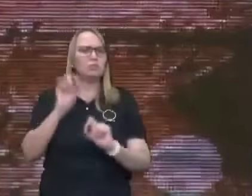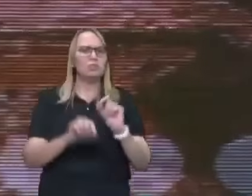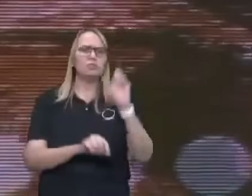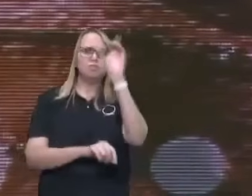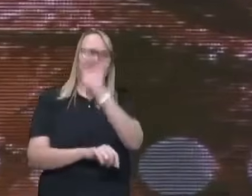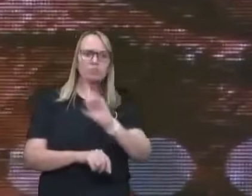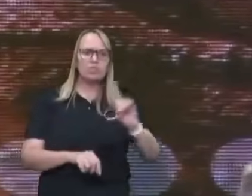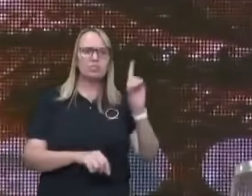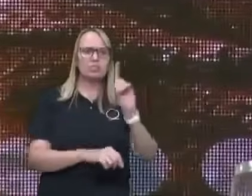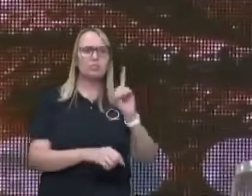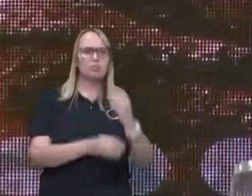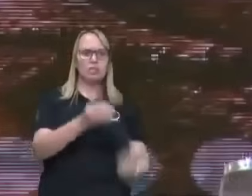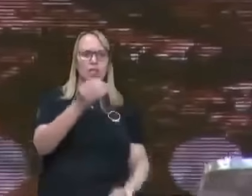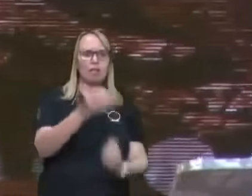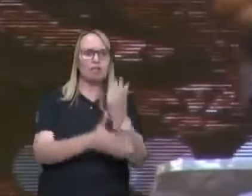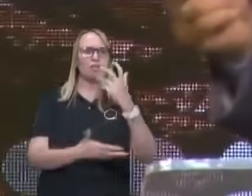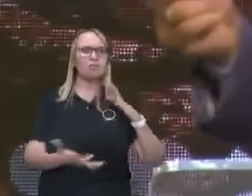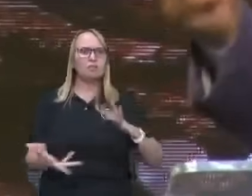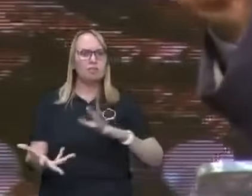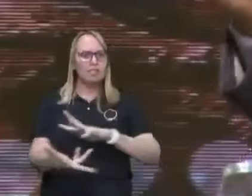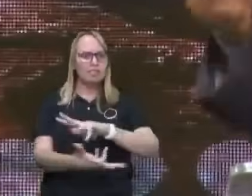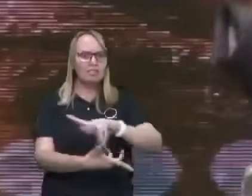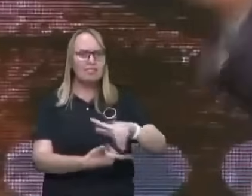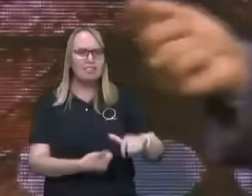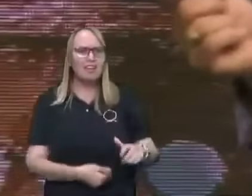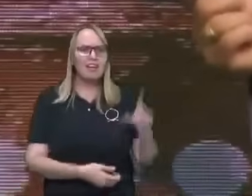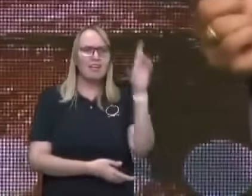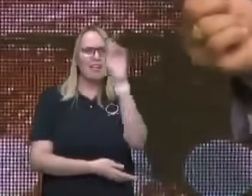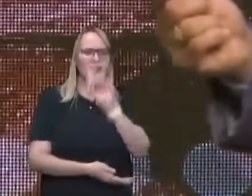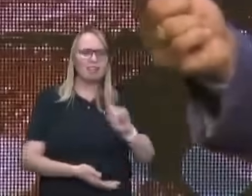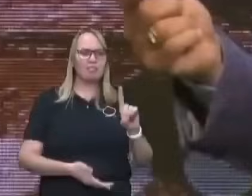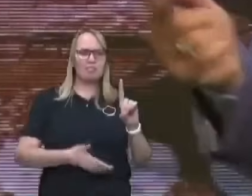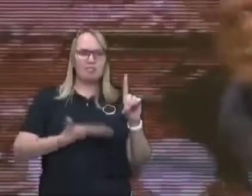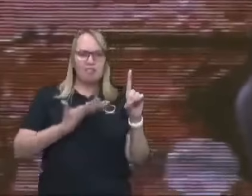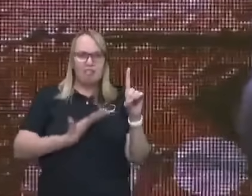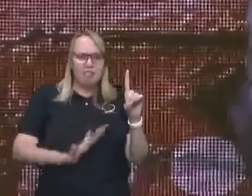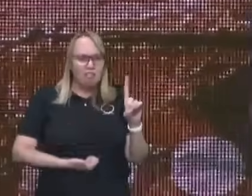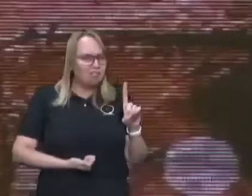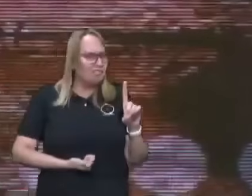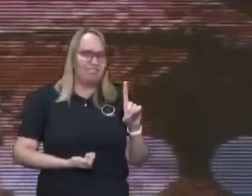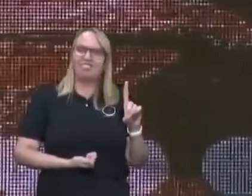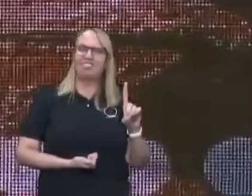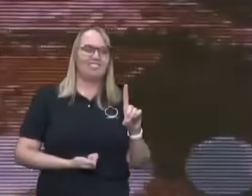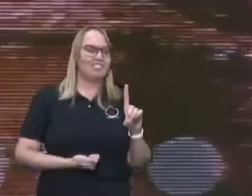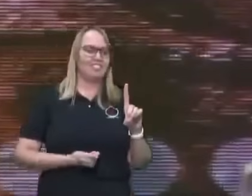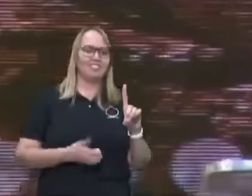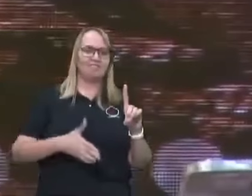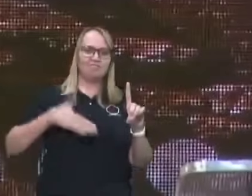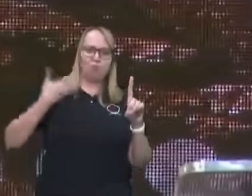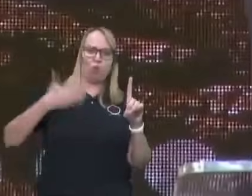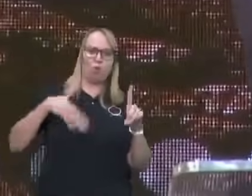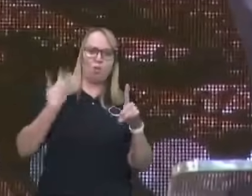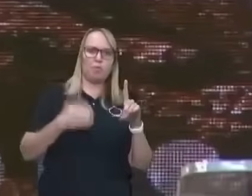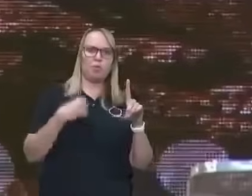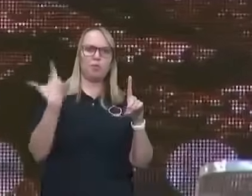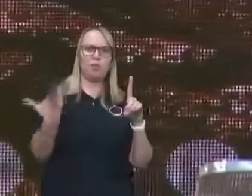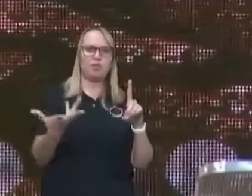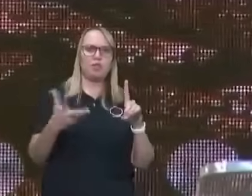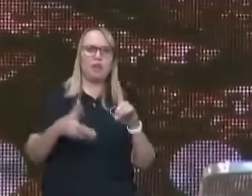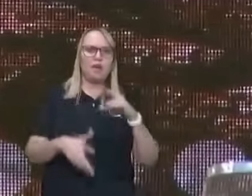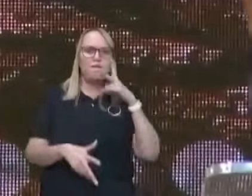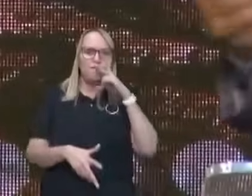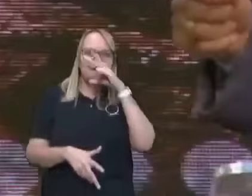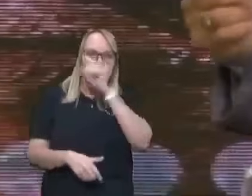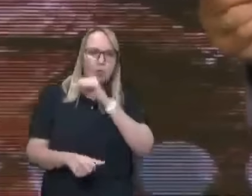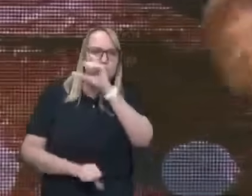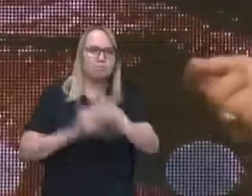dos confins da terra, não se cansa nem se fatiga. Ele dá força ao cansado e renova as